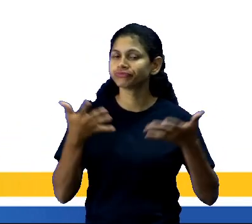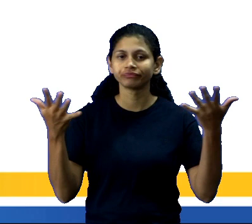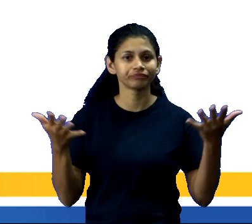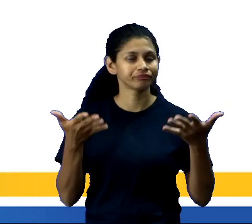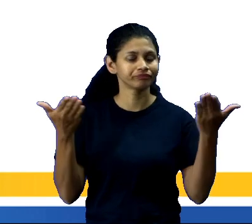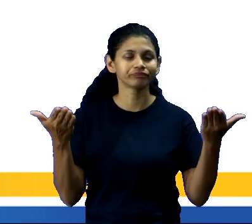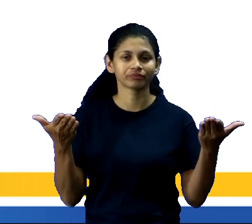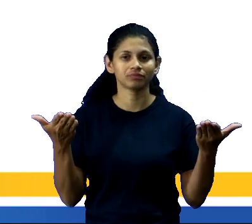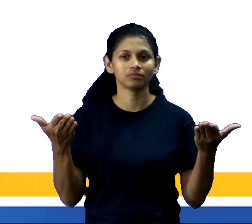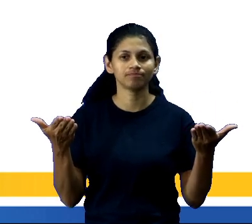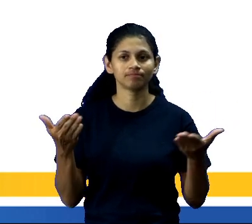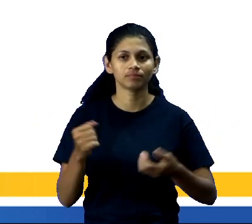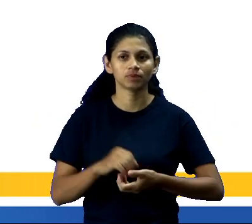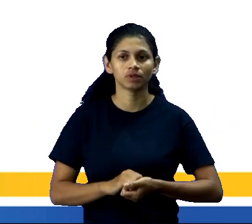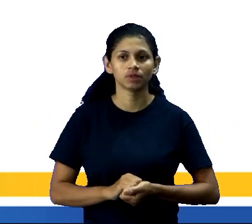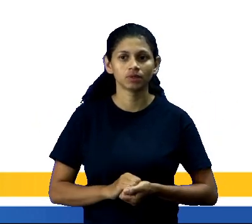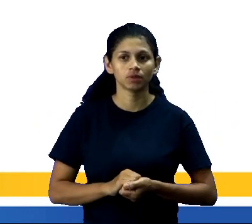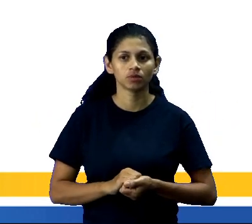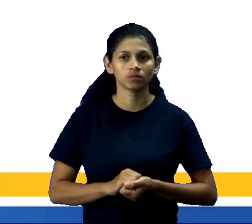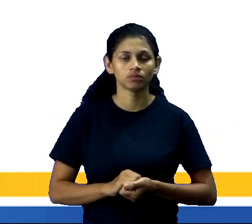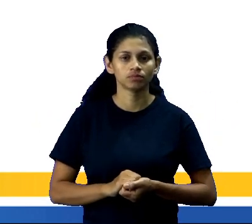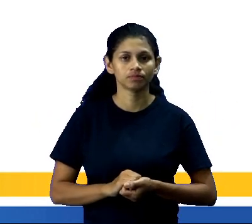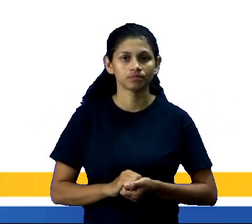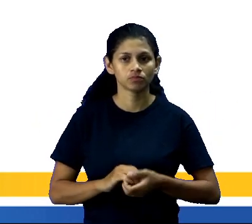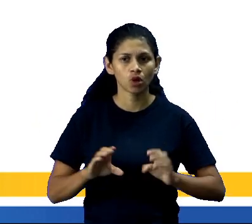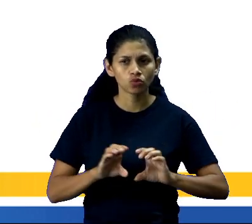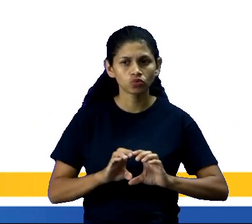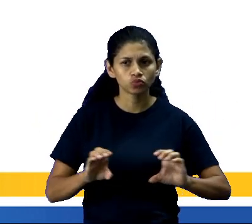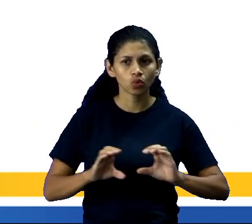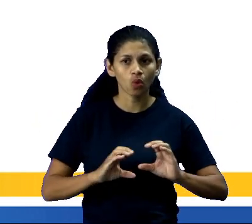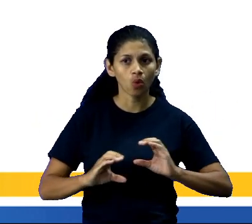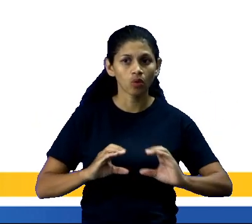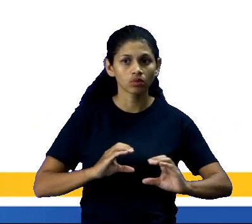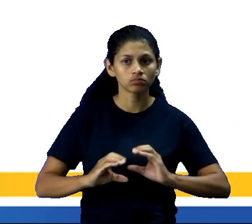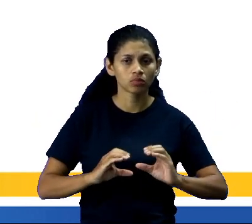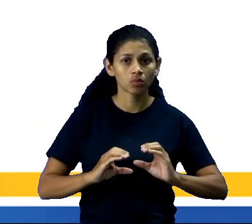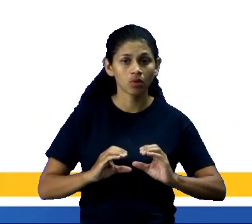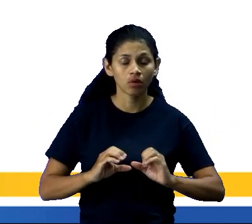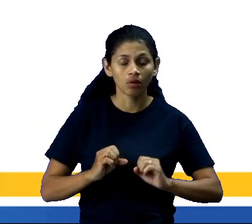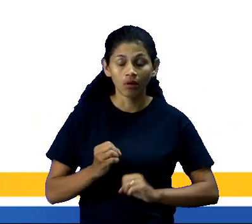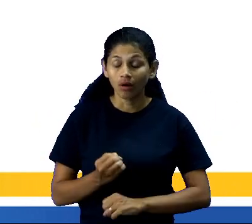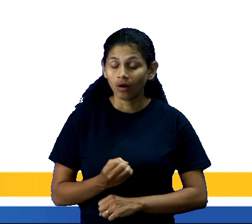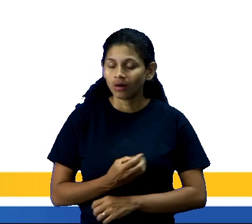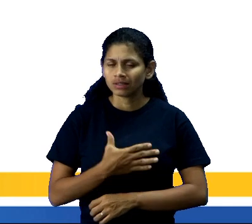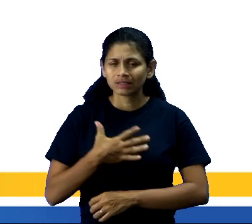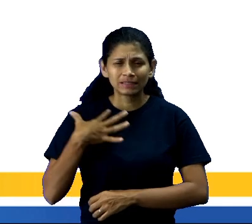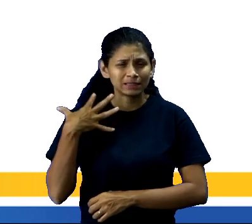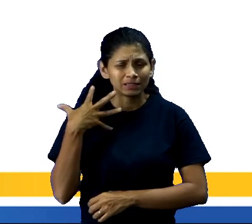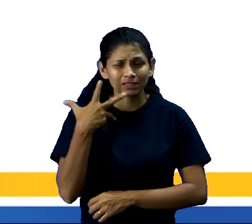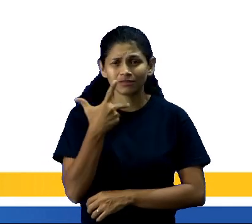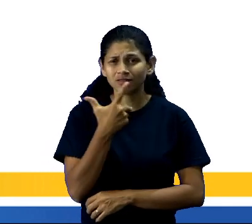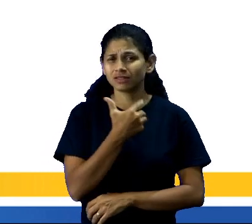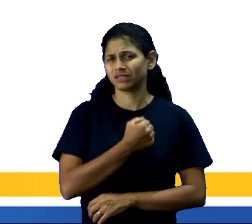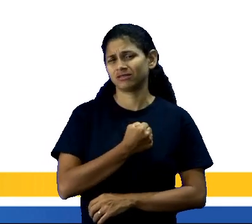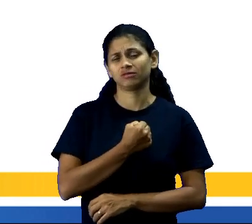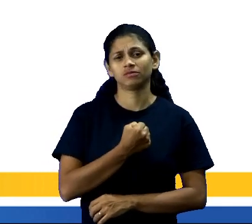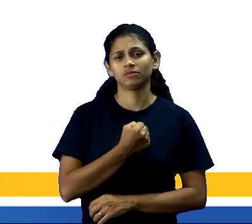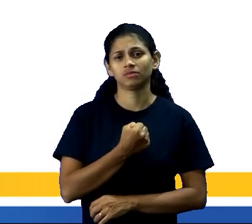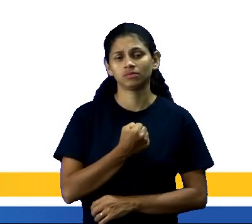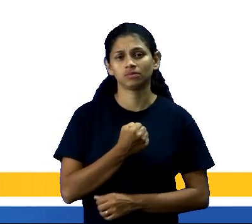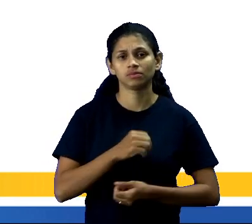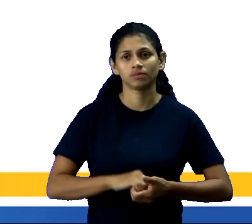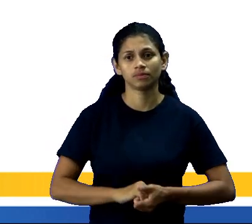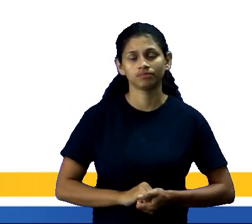Aí mais abaixo tem... bem abaixo, meu Deus, Bianca, olha que coisa linda, uma pessoa marcando outra.